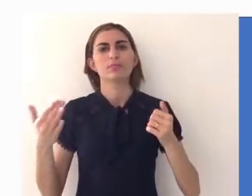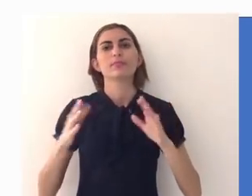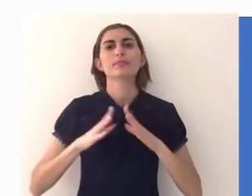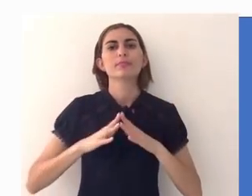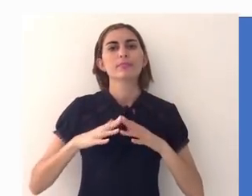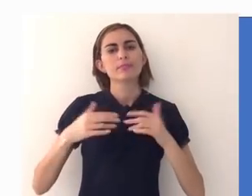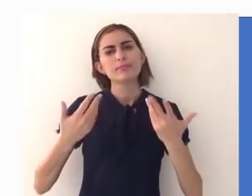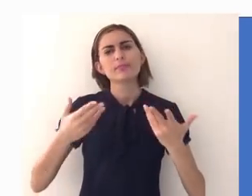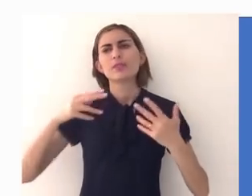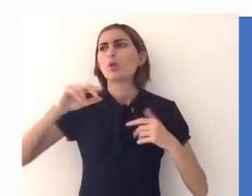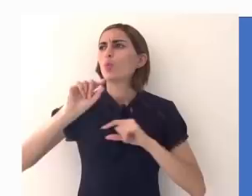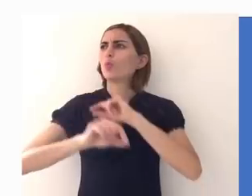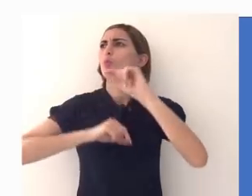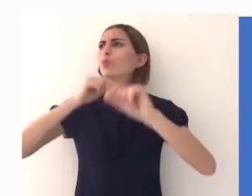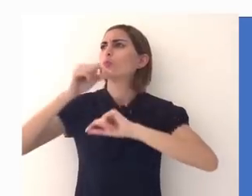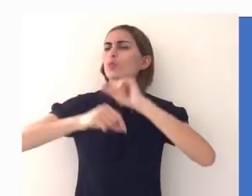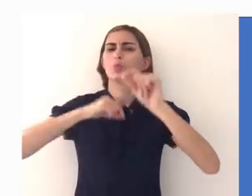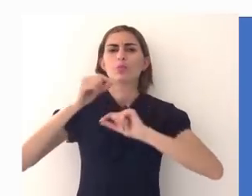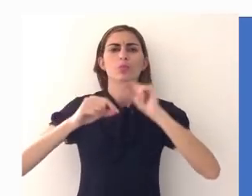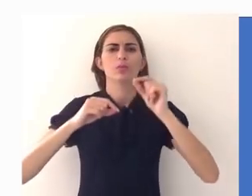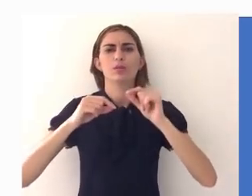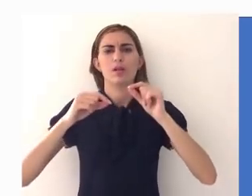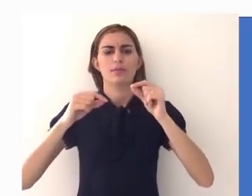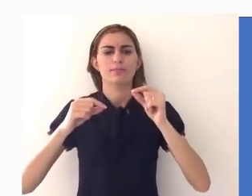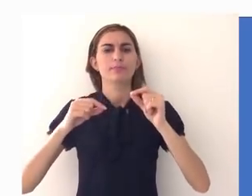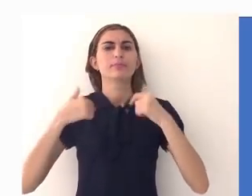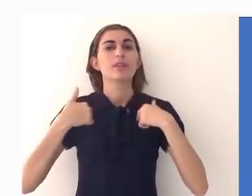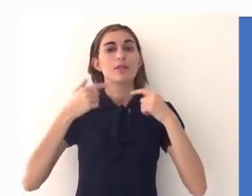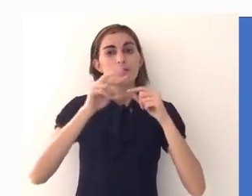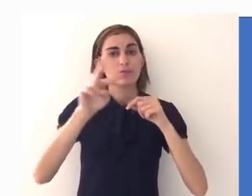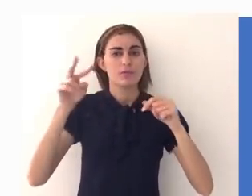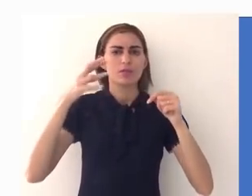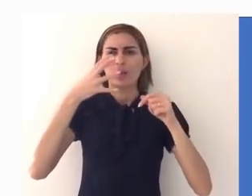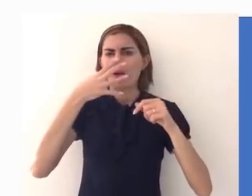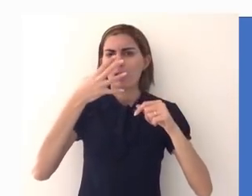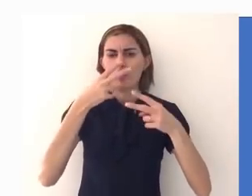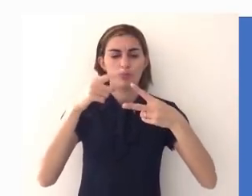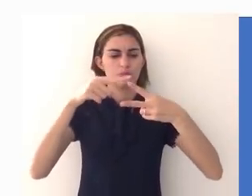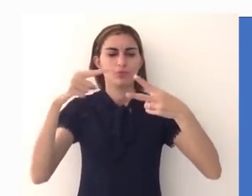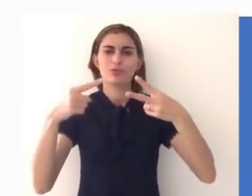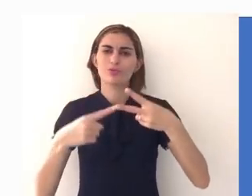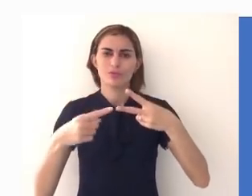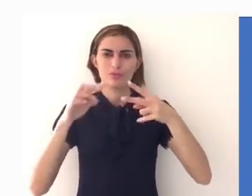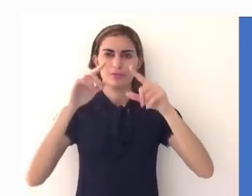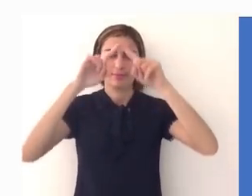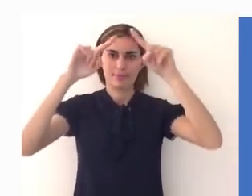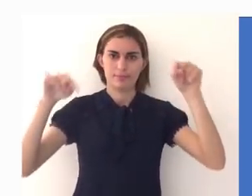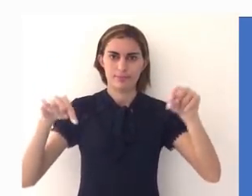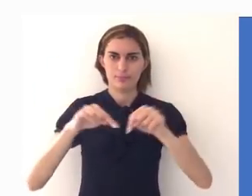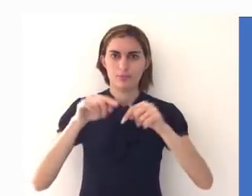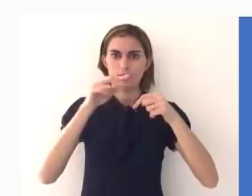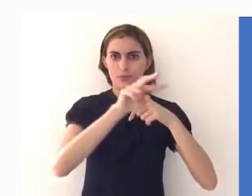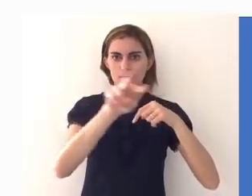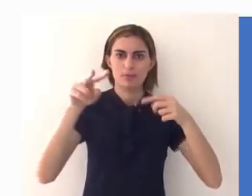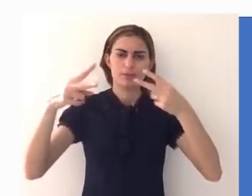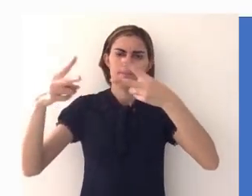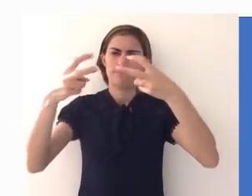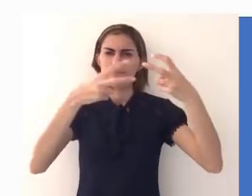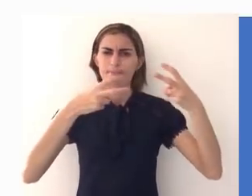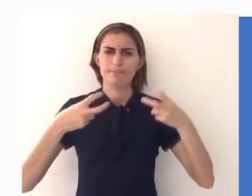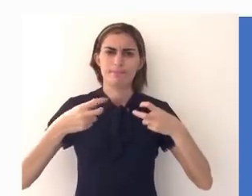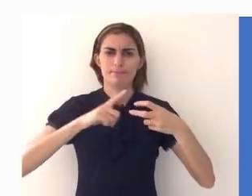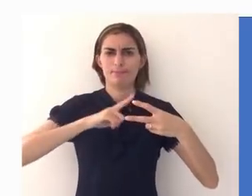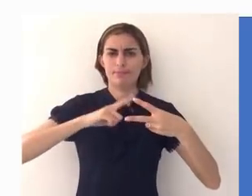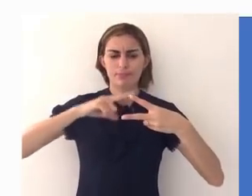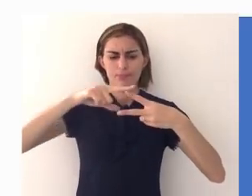lado. Milena, o que é isso, esse lado, ângulo, lado? É você observar os 2 triângulos e se você perceber que